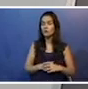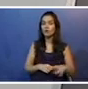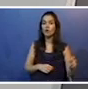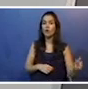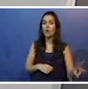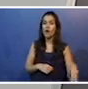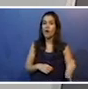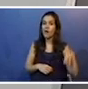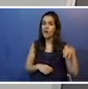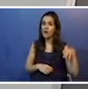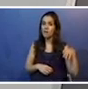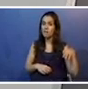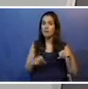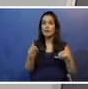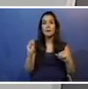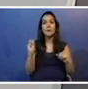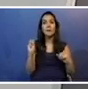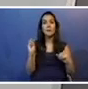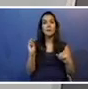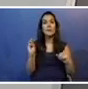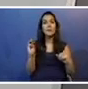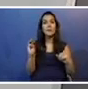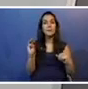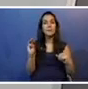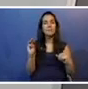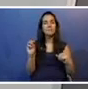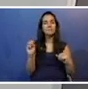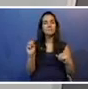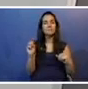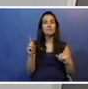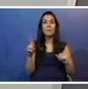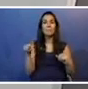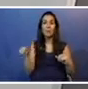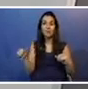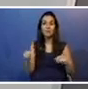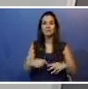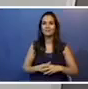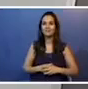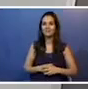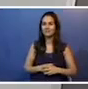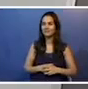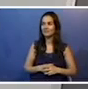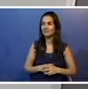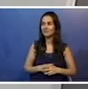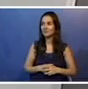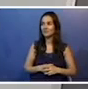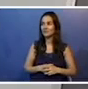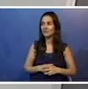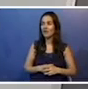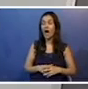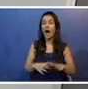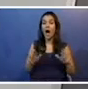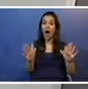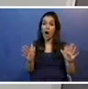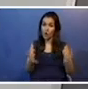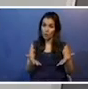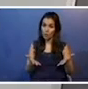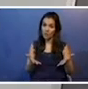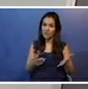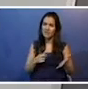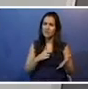1000. 1, 2, 3. Deixa eu fechar esse zero aqui, né? Agora, quando eu